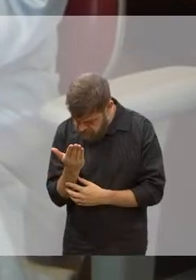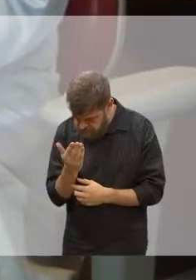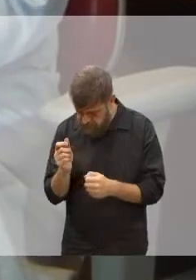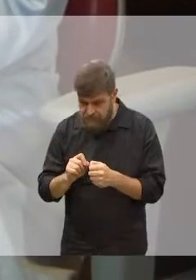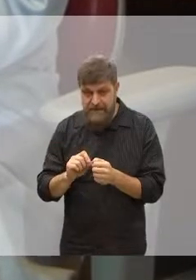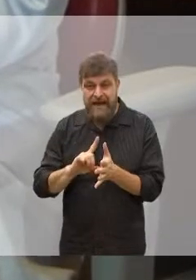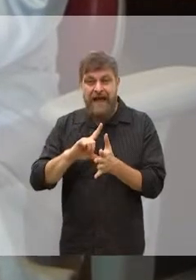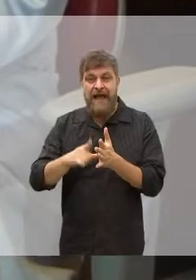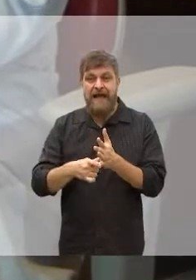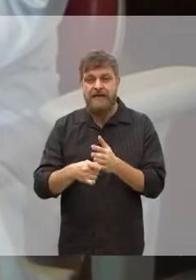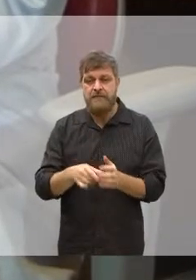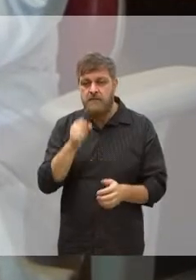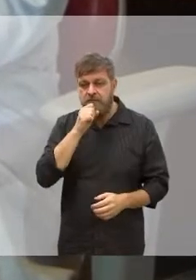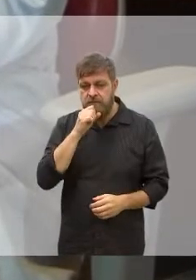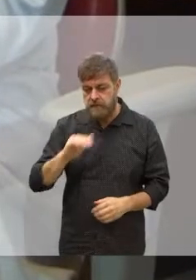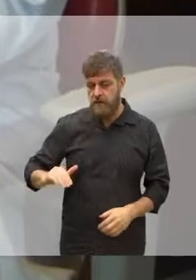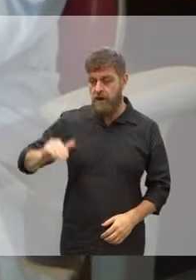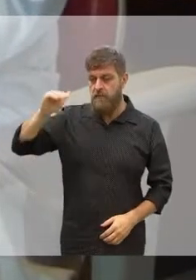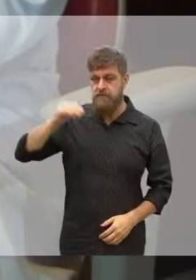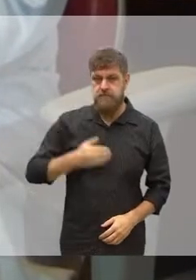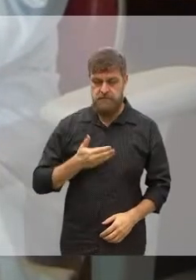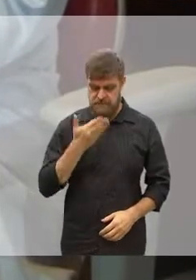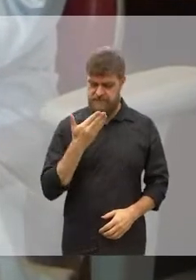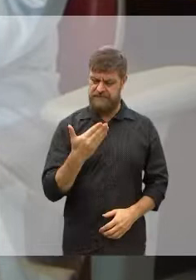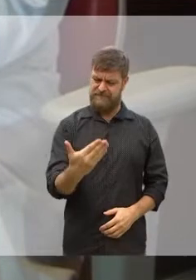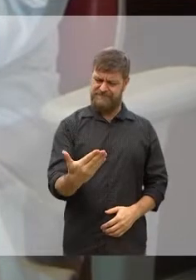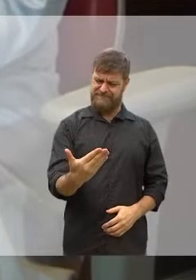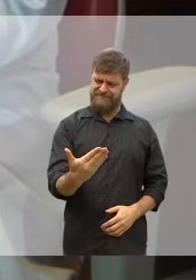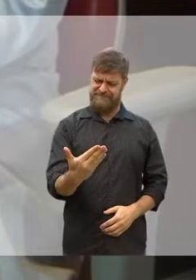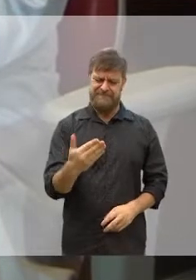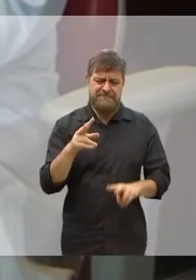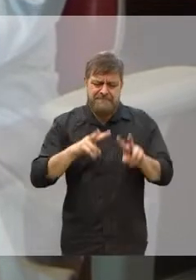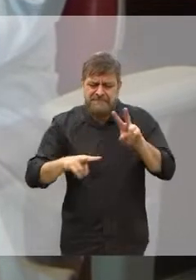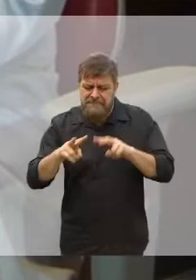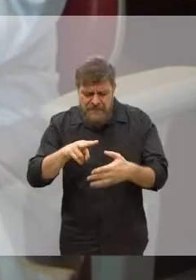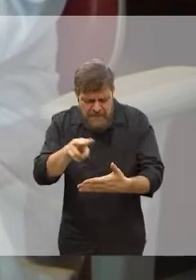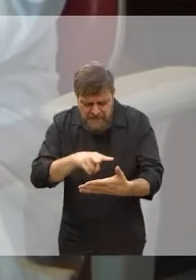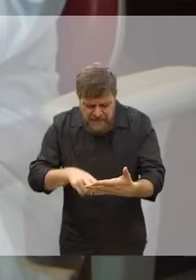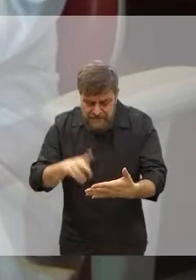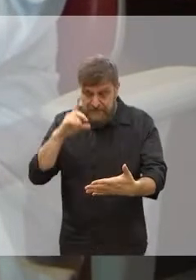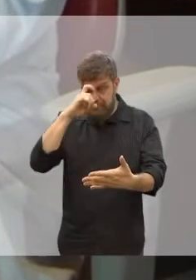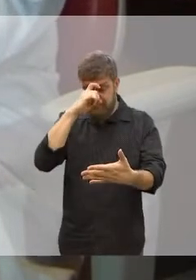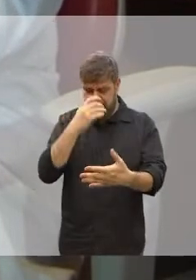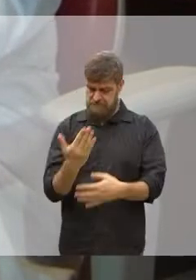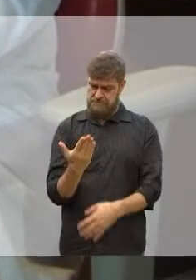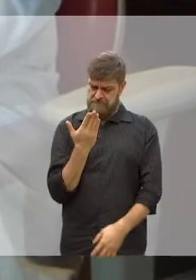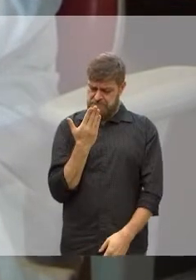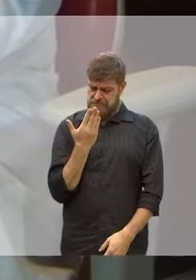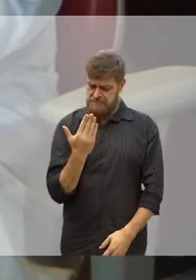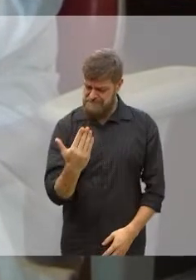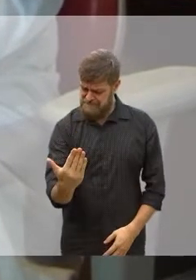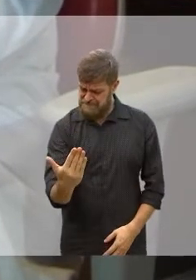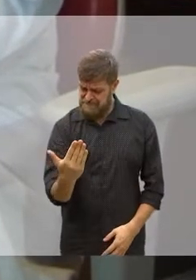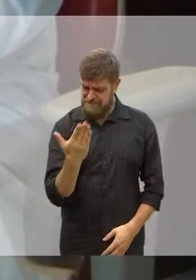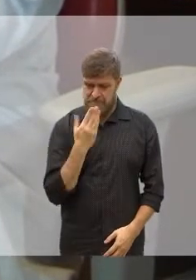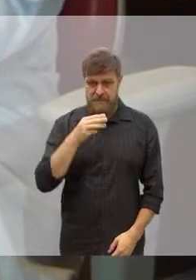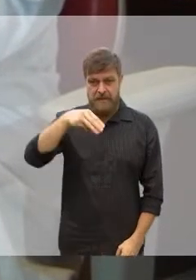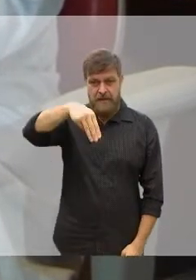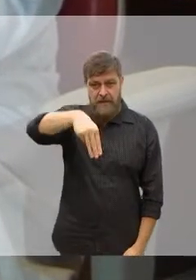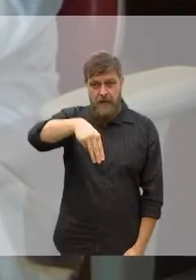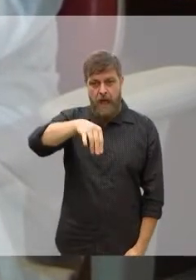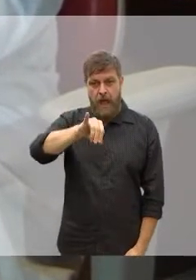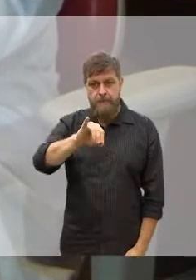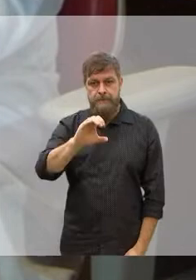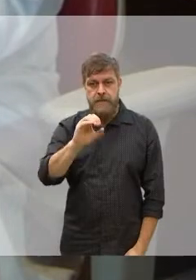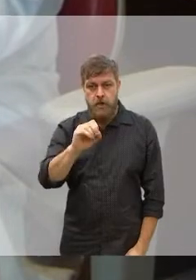uma miopia. Hoje nós temos uma epidemia de miopia. E há longos trabalhos e extensos